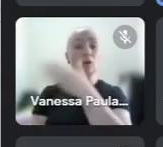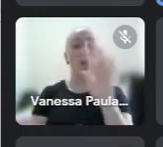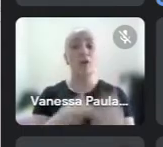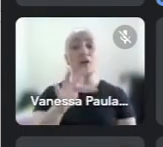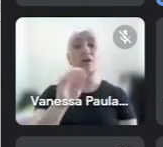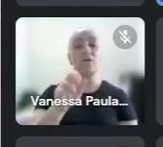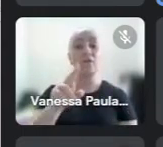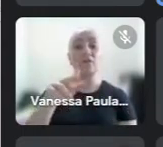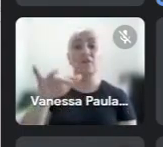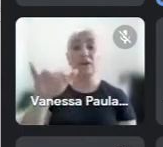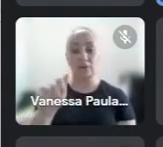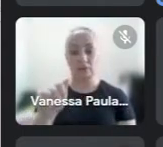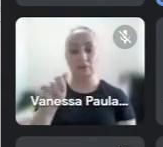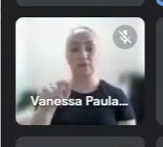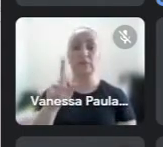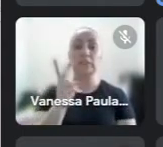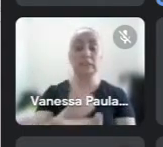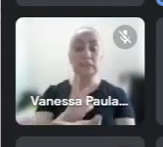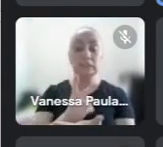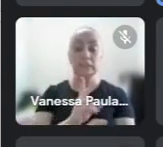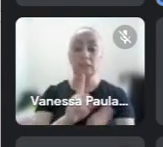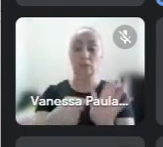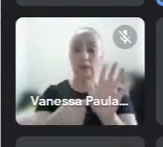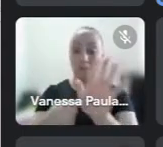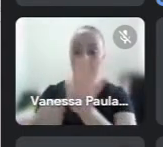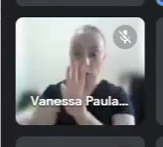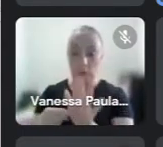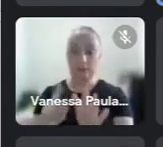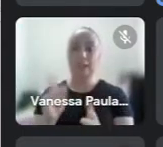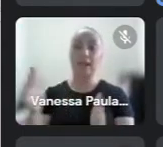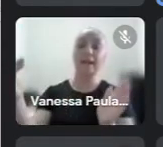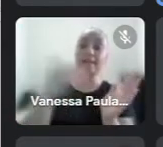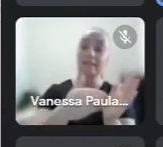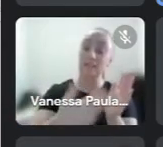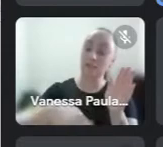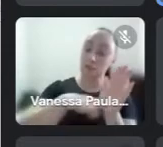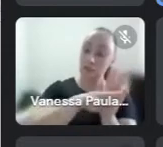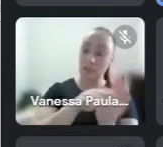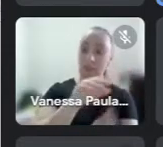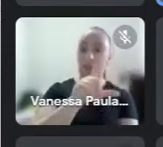desde esses procedimentos amostrais em campo até o laboratório.